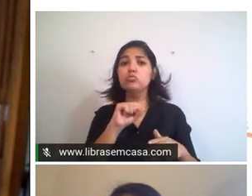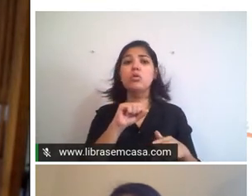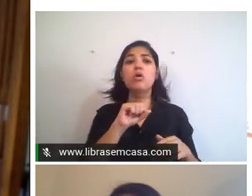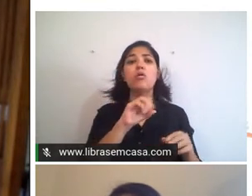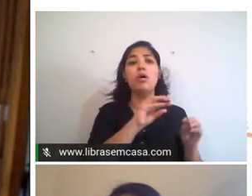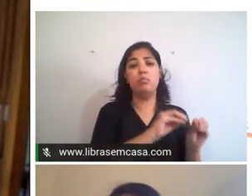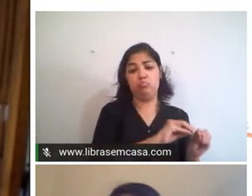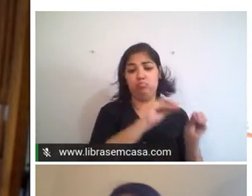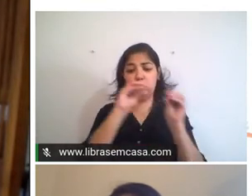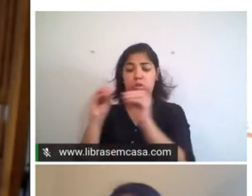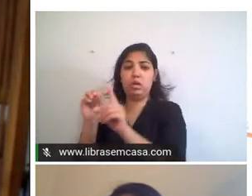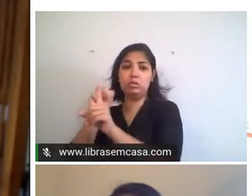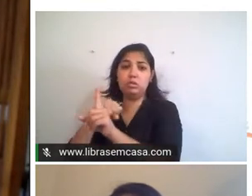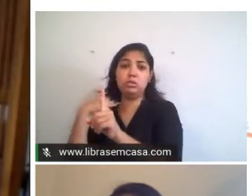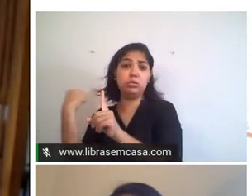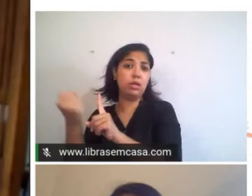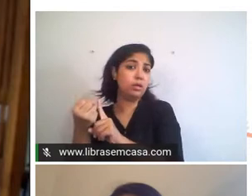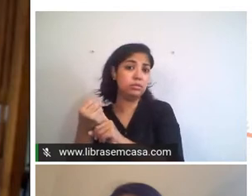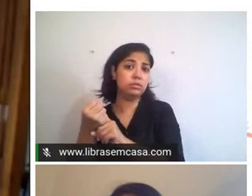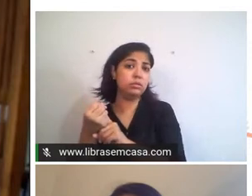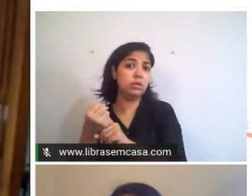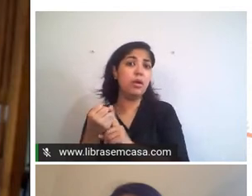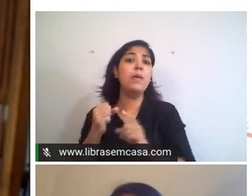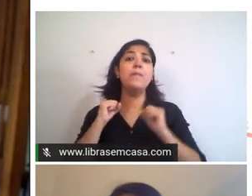próximo SARS-CoV-2, pode vir daqui a